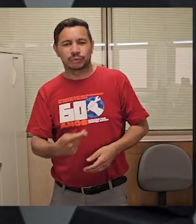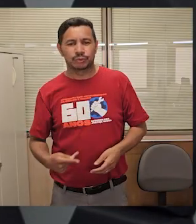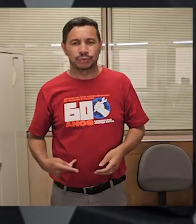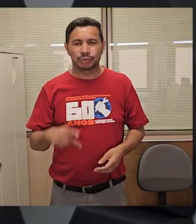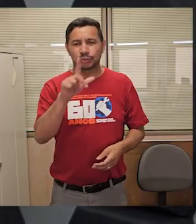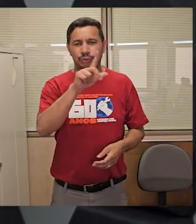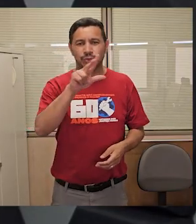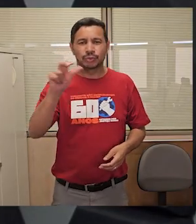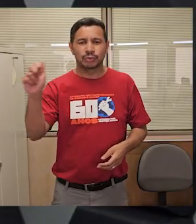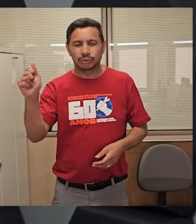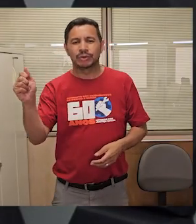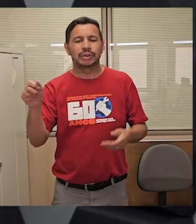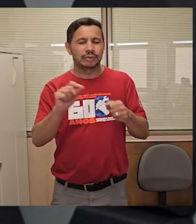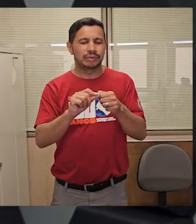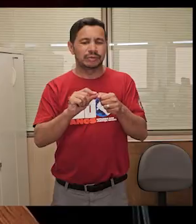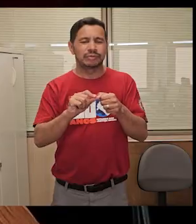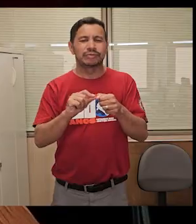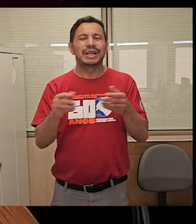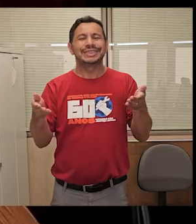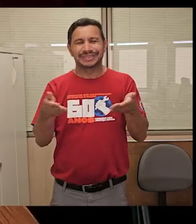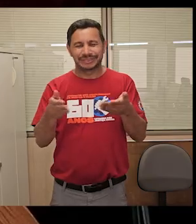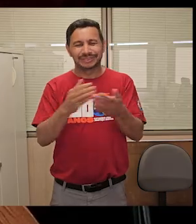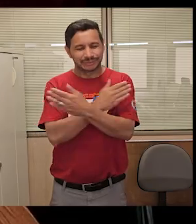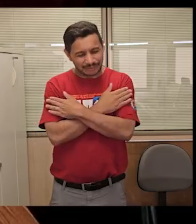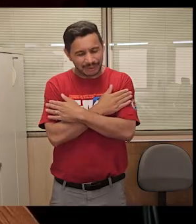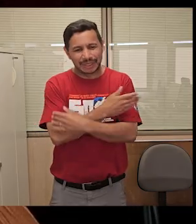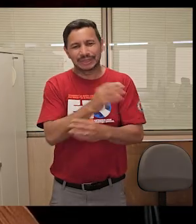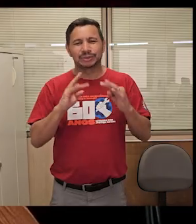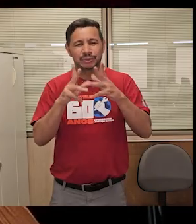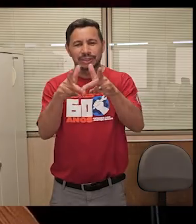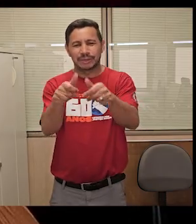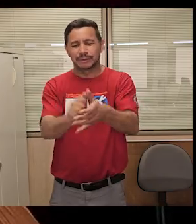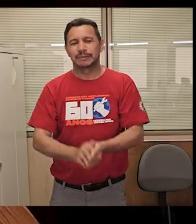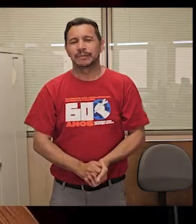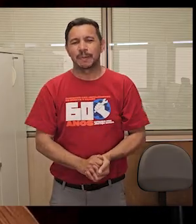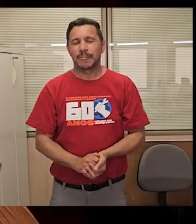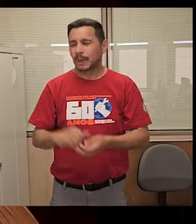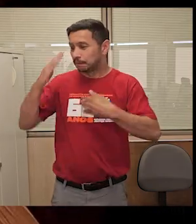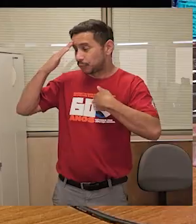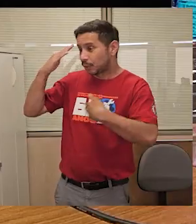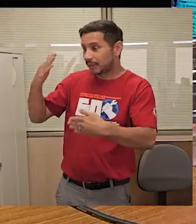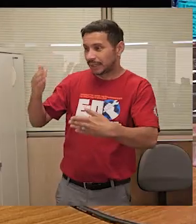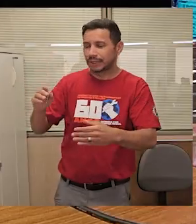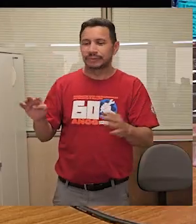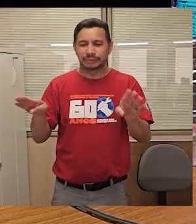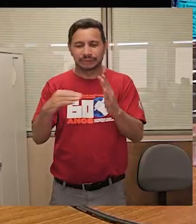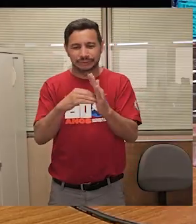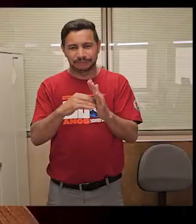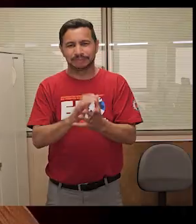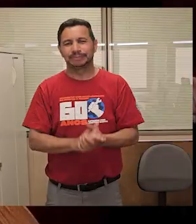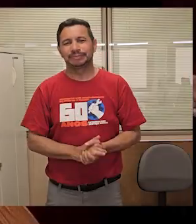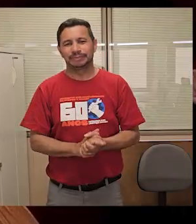do presidente Lula está fazendo hoje. Então, um super abraço aí a todos. Obrigado e até a próxima.